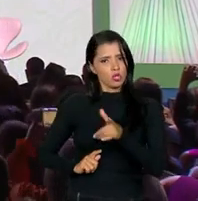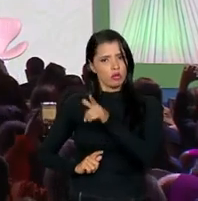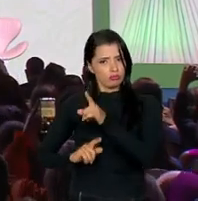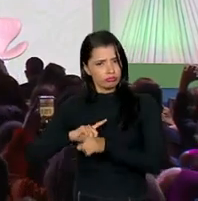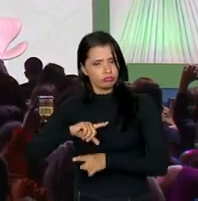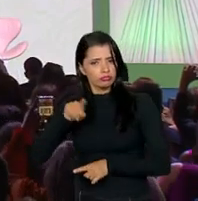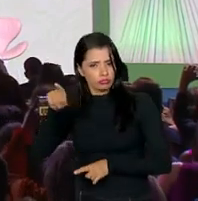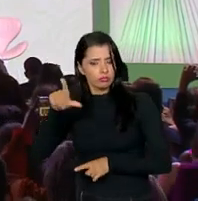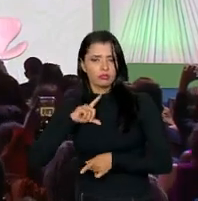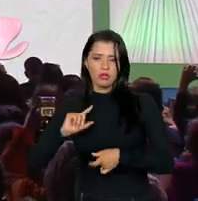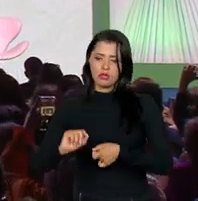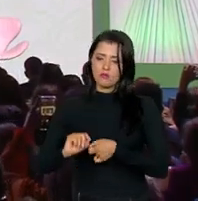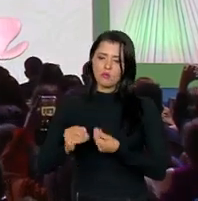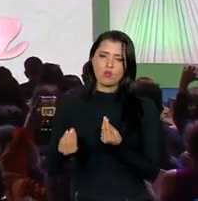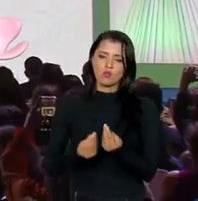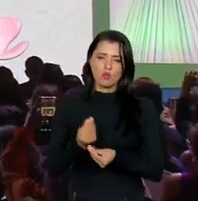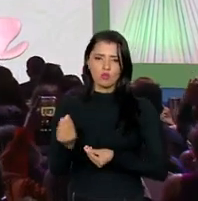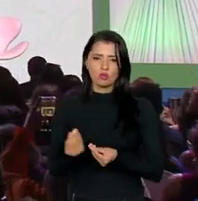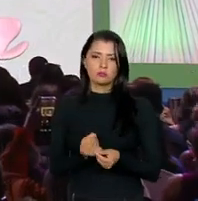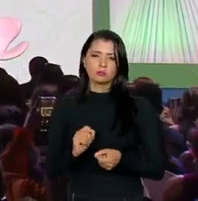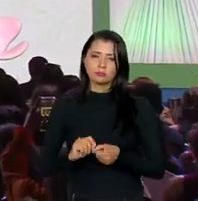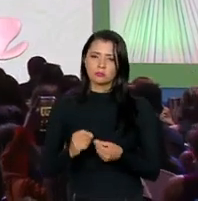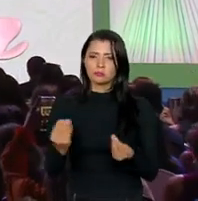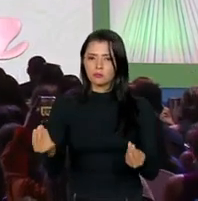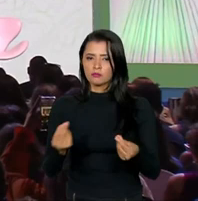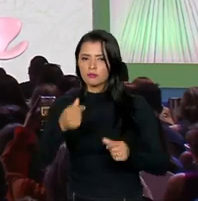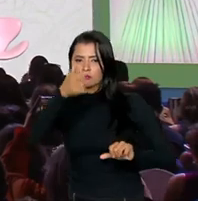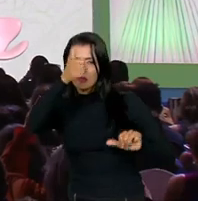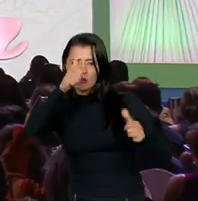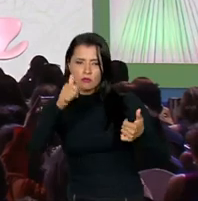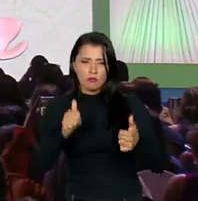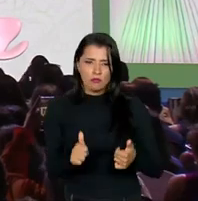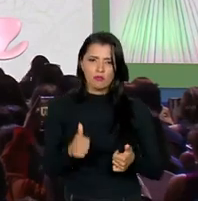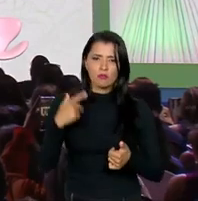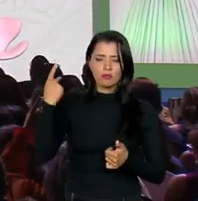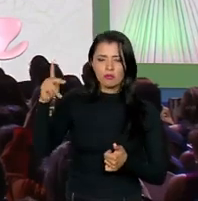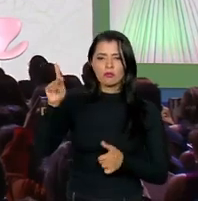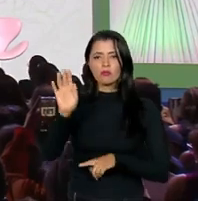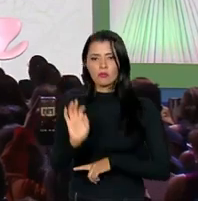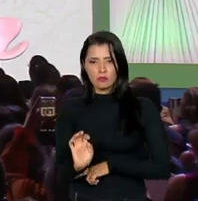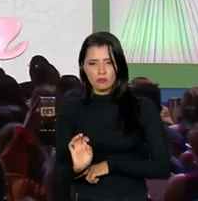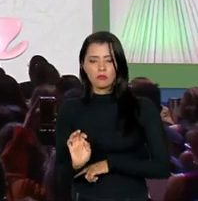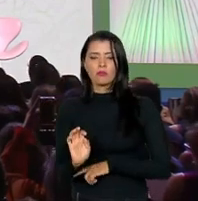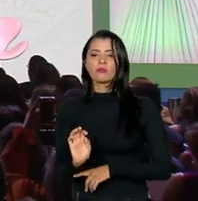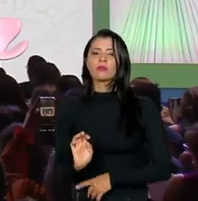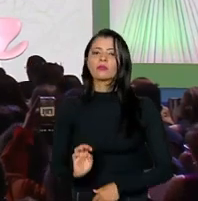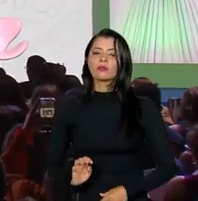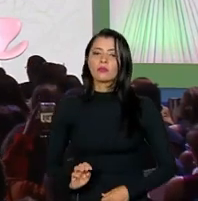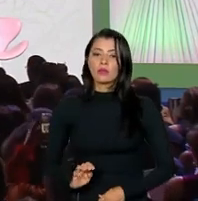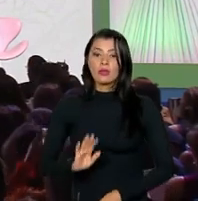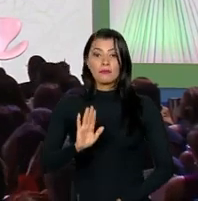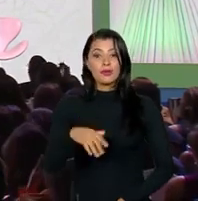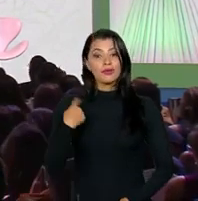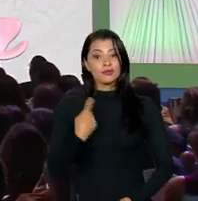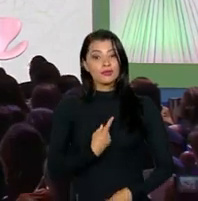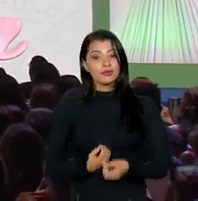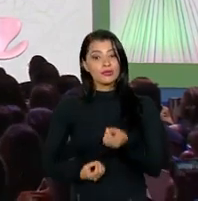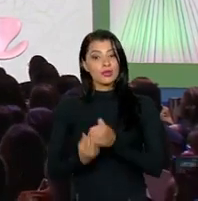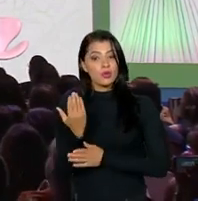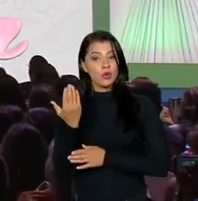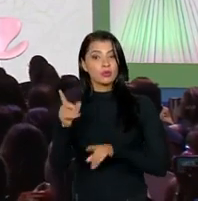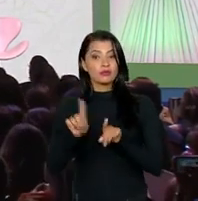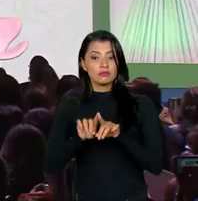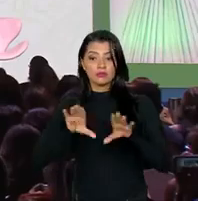ele faz lá a avaliação do seu estado. Mas nós criamos aqui um